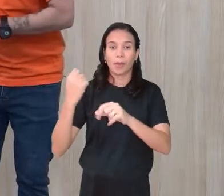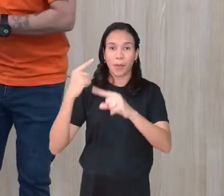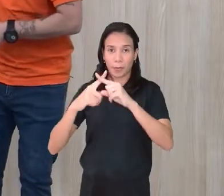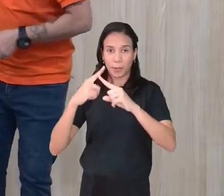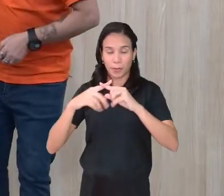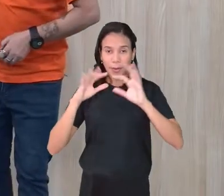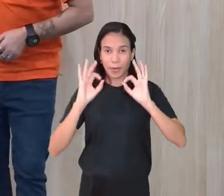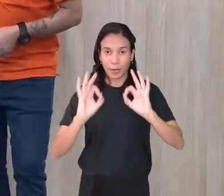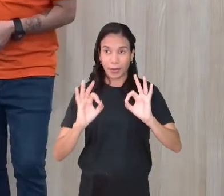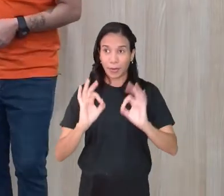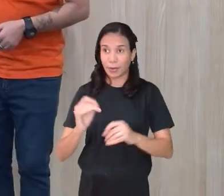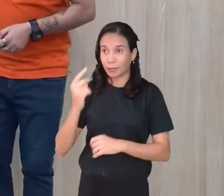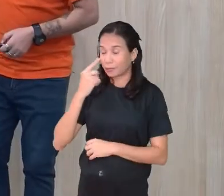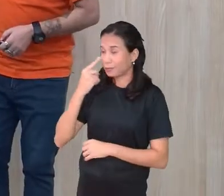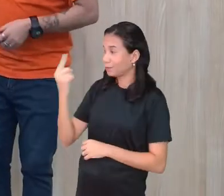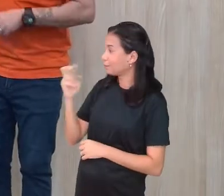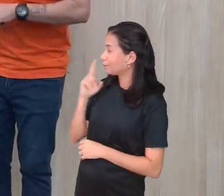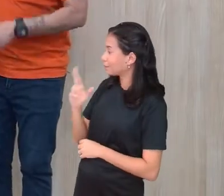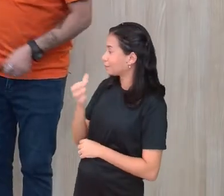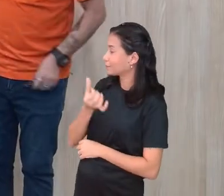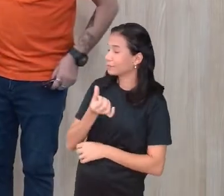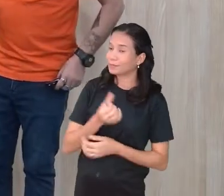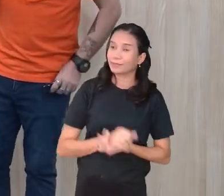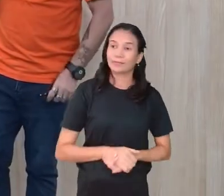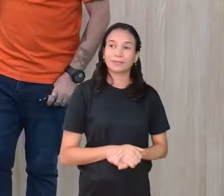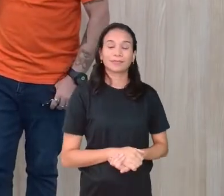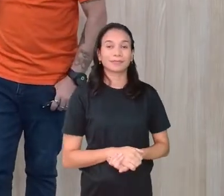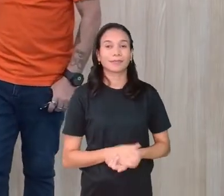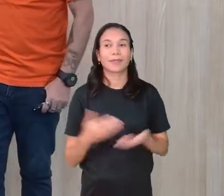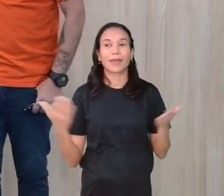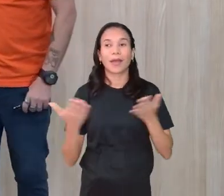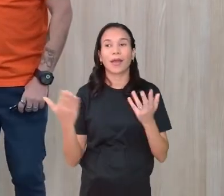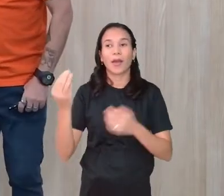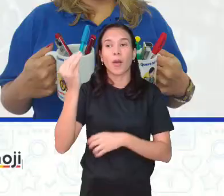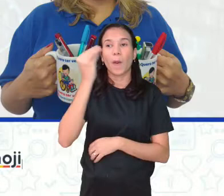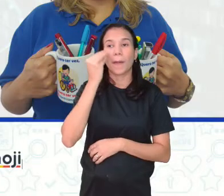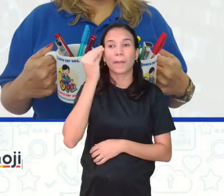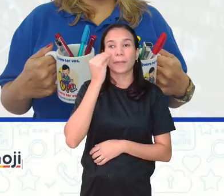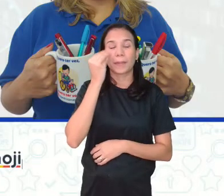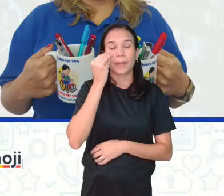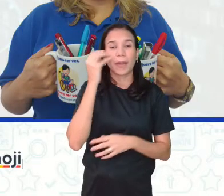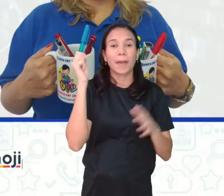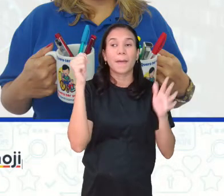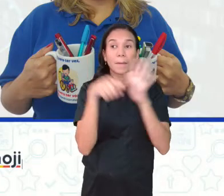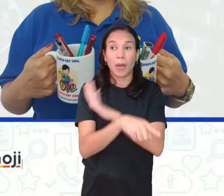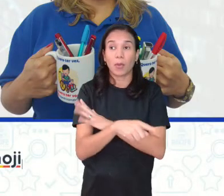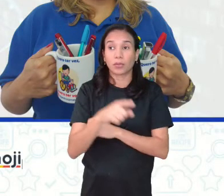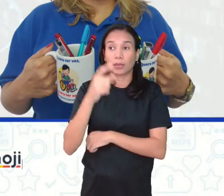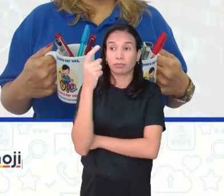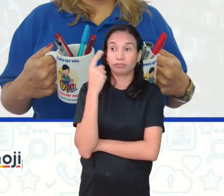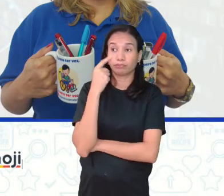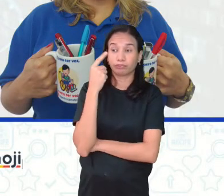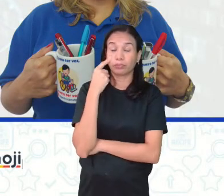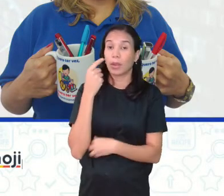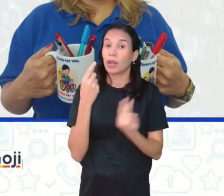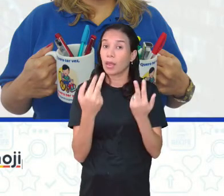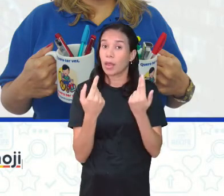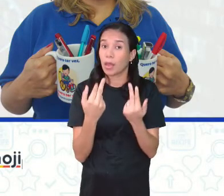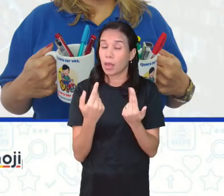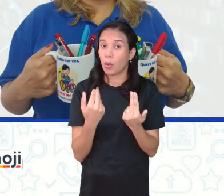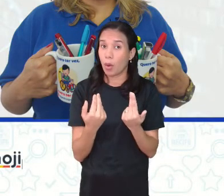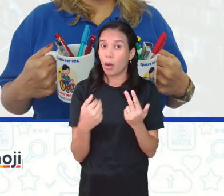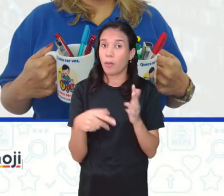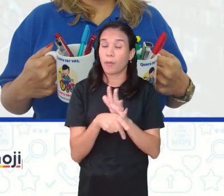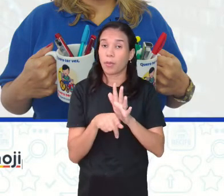certo? Chegando ao resultado 6, tá bom? Observa agora a pergunta. Percebe que eu estou fazendo a mesma coisa